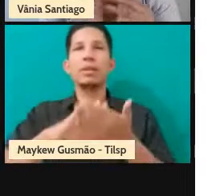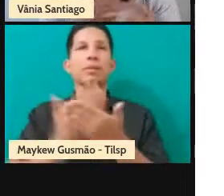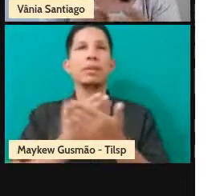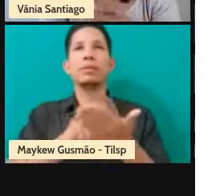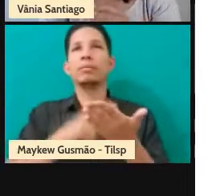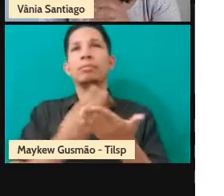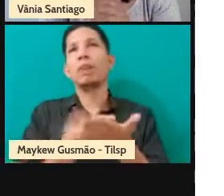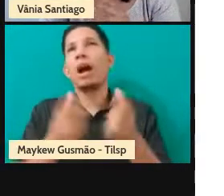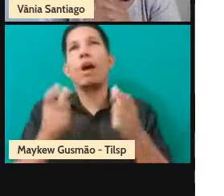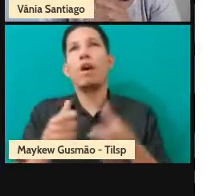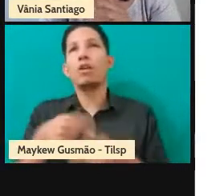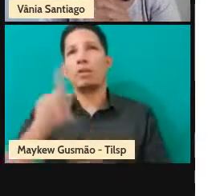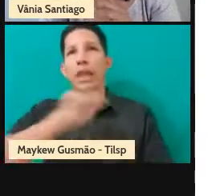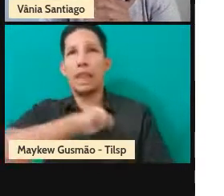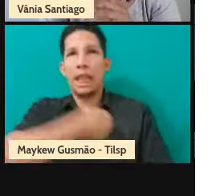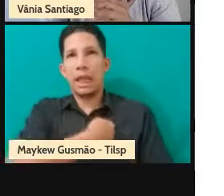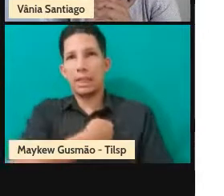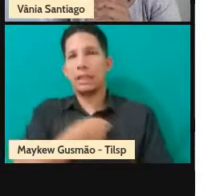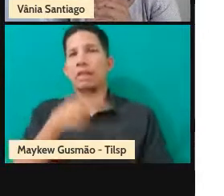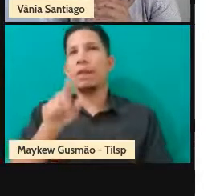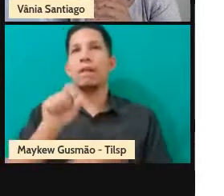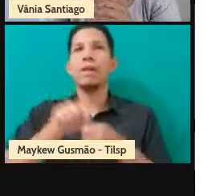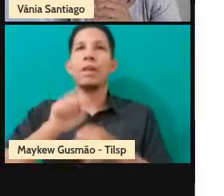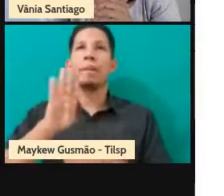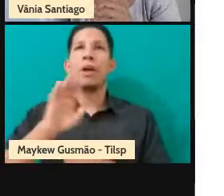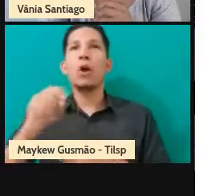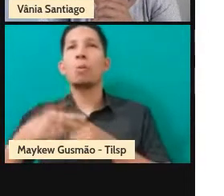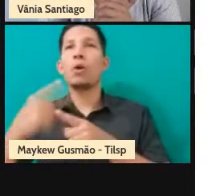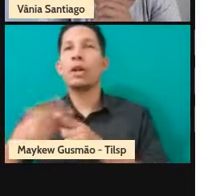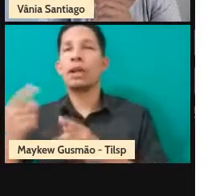de ir na delegacia para fazer um BO de lesão corporal.